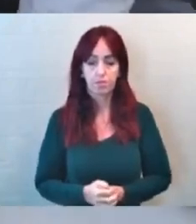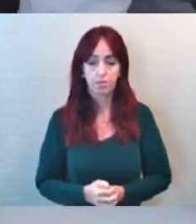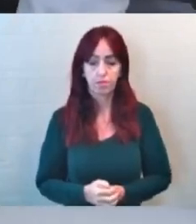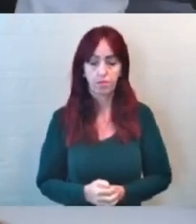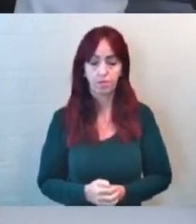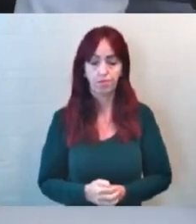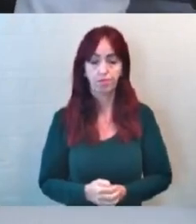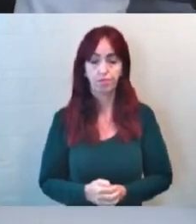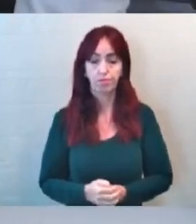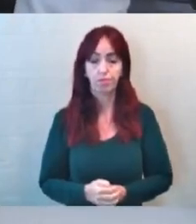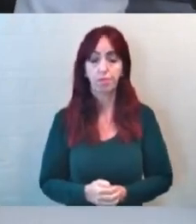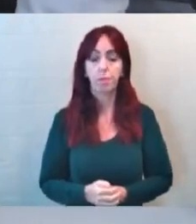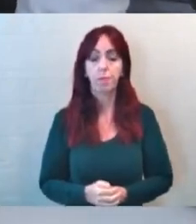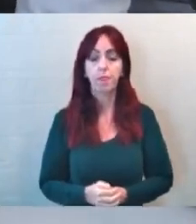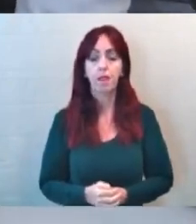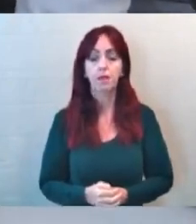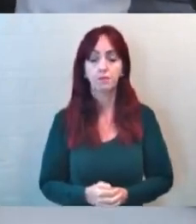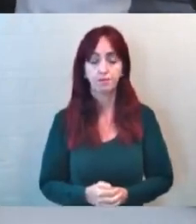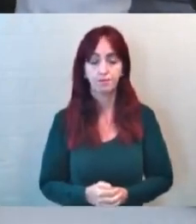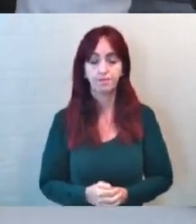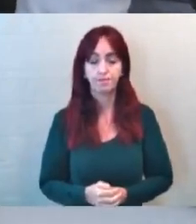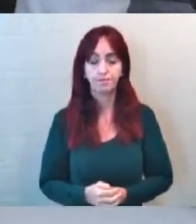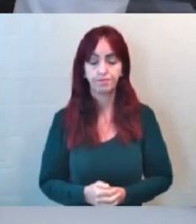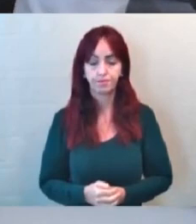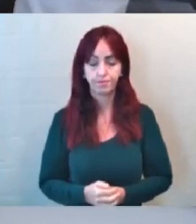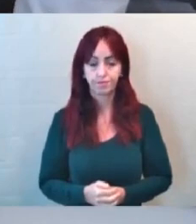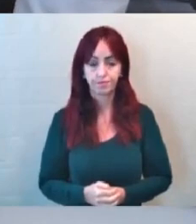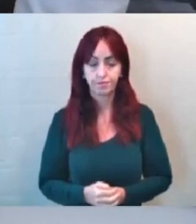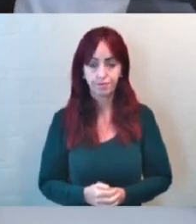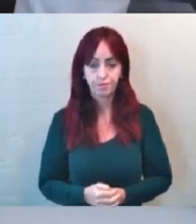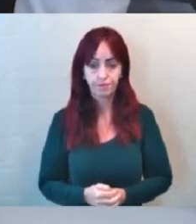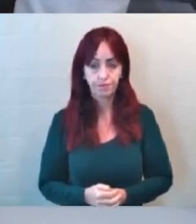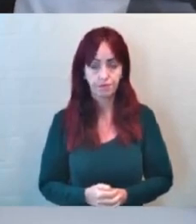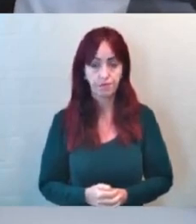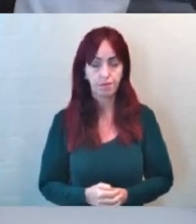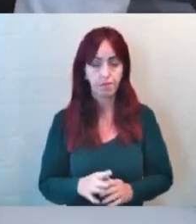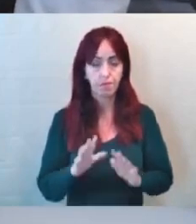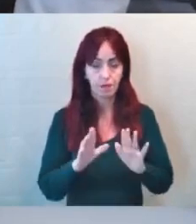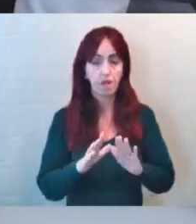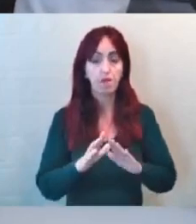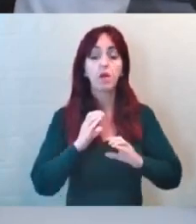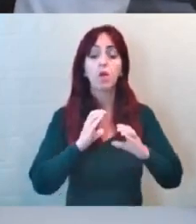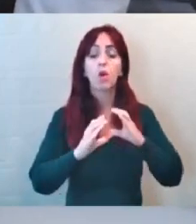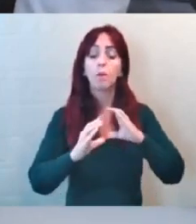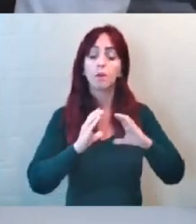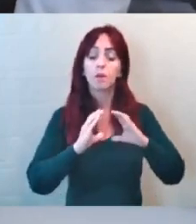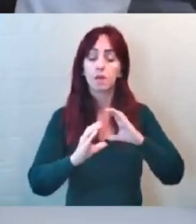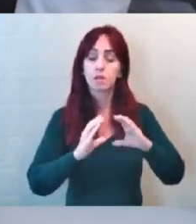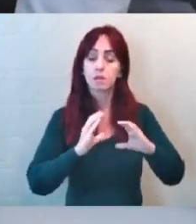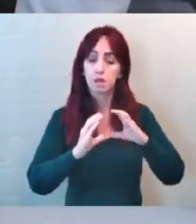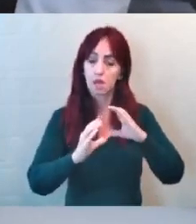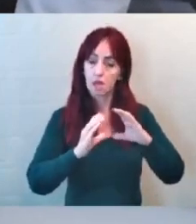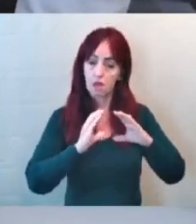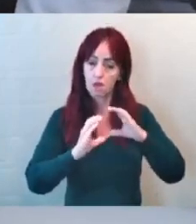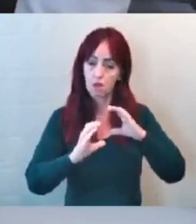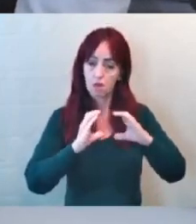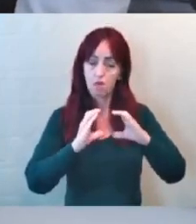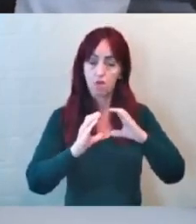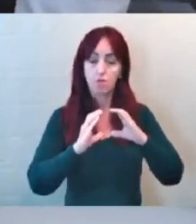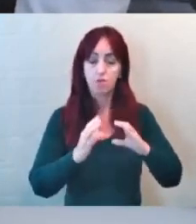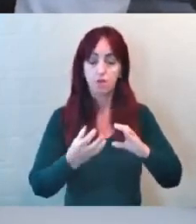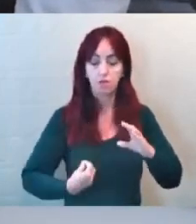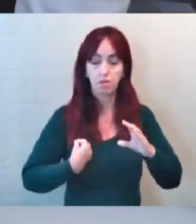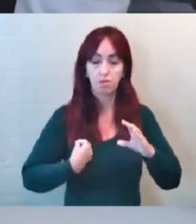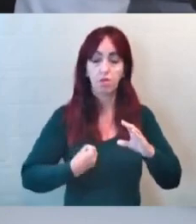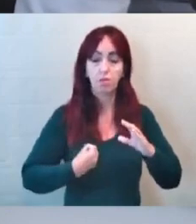Desde a comunicação... Oh. O senhor está ouvindo? Desde a comunicação... Sim, senhora. Desde a comunicação por parte da Aviação